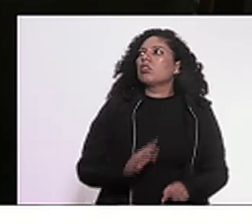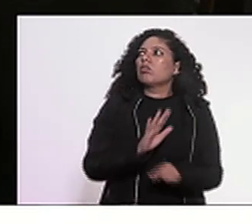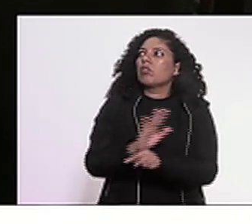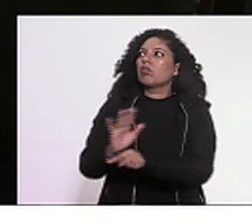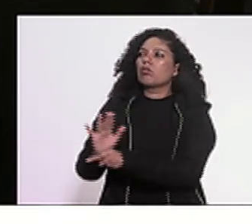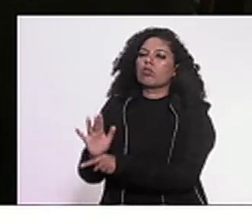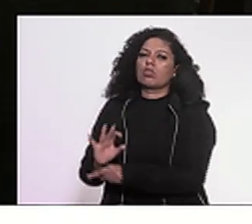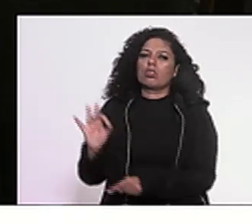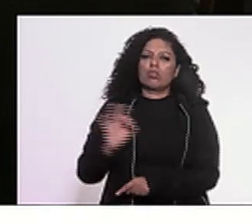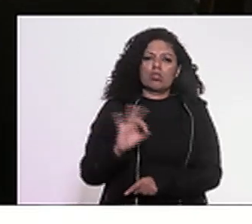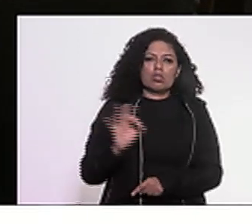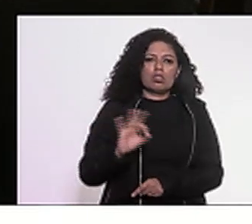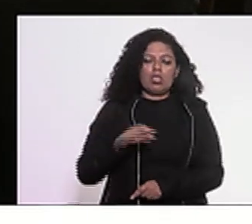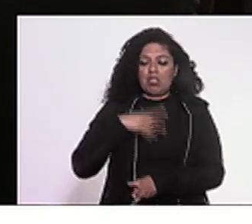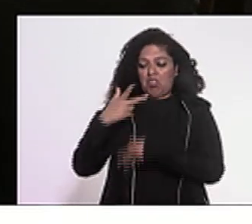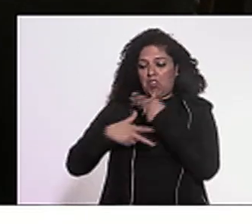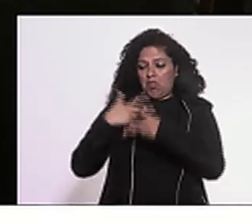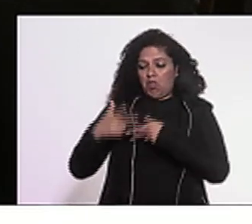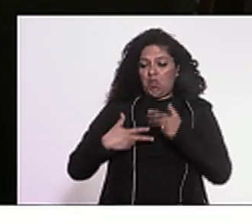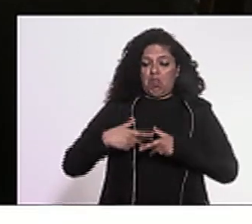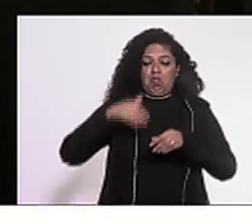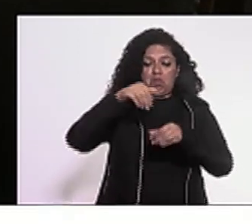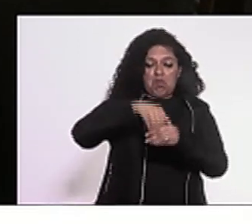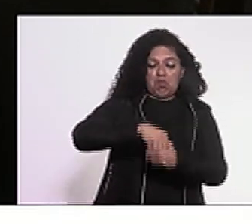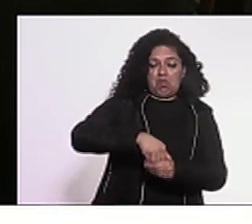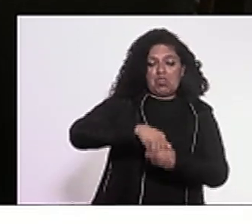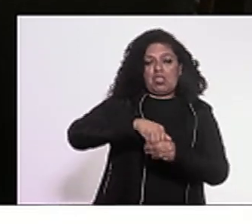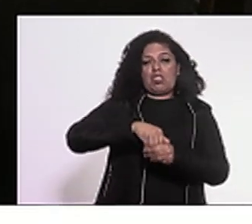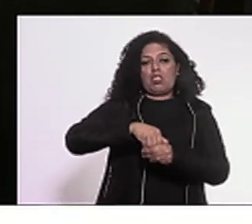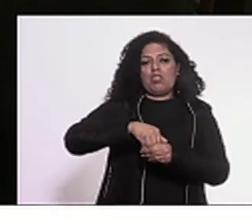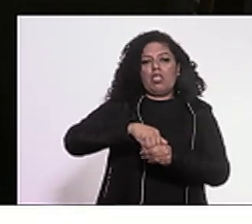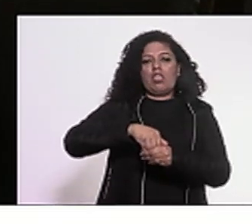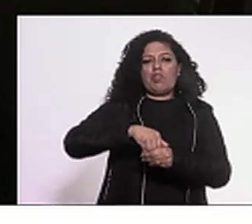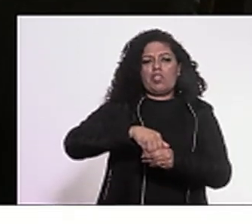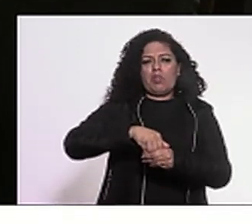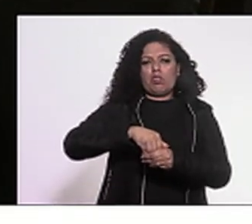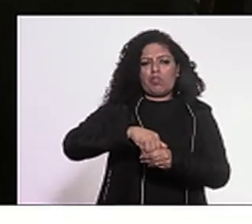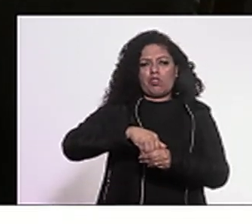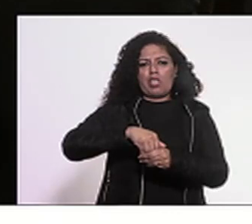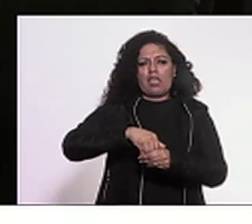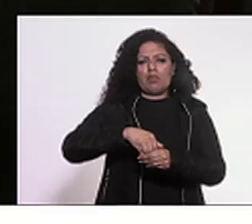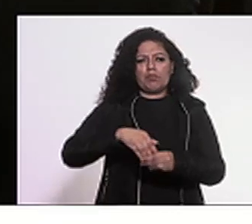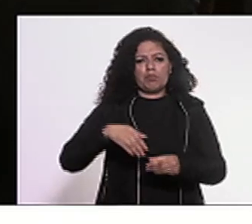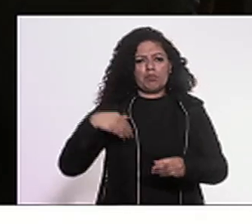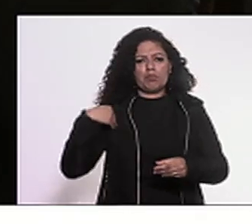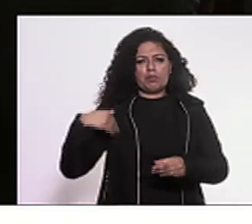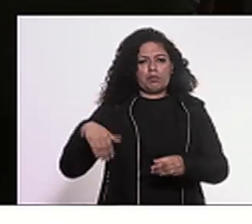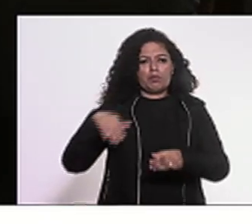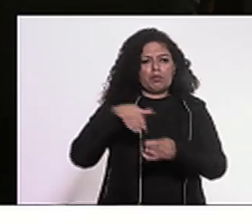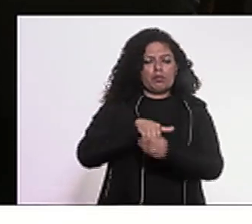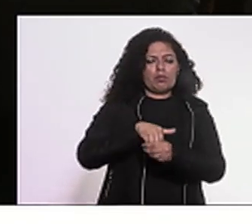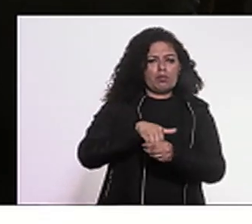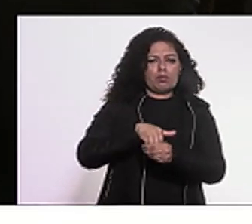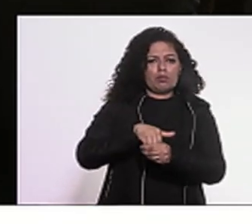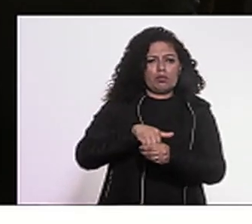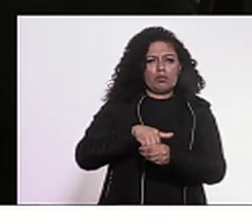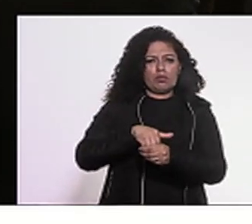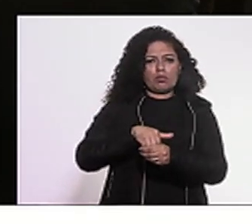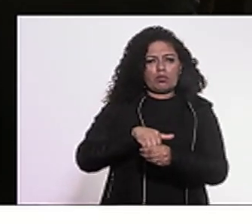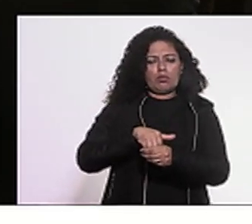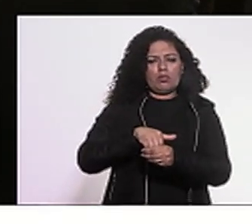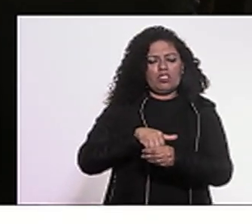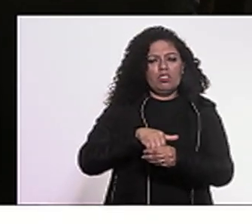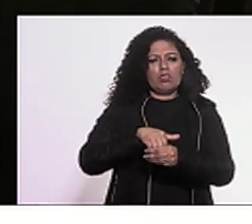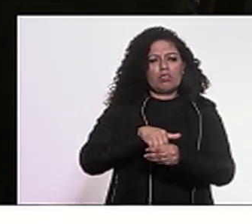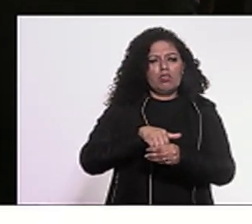uma promessa, inclusive, de campanha, né? Que com ele isso ia mudar, que a primeira coisa seria implantado o plano